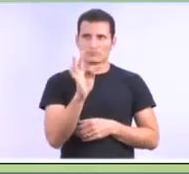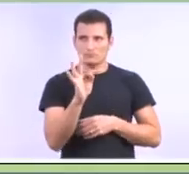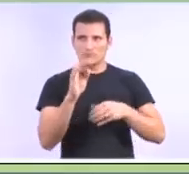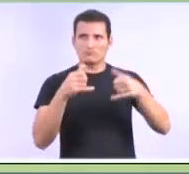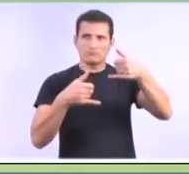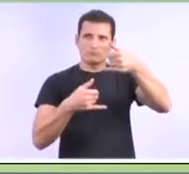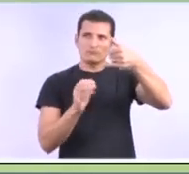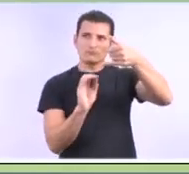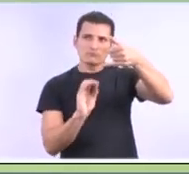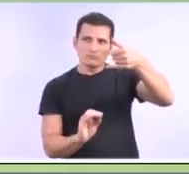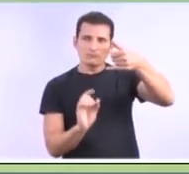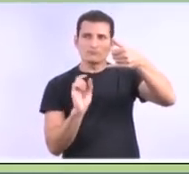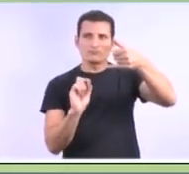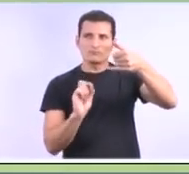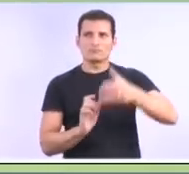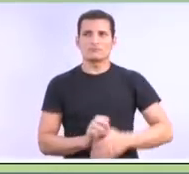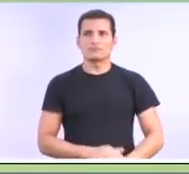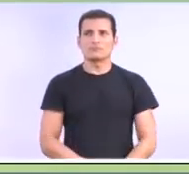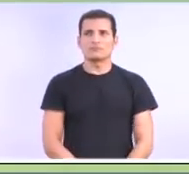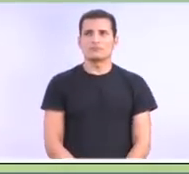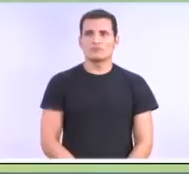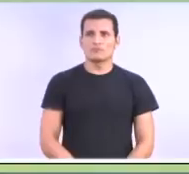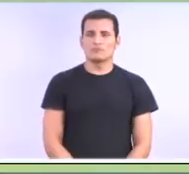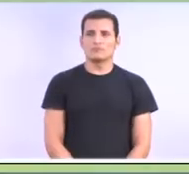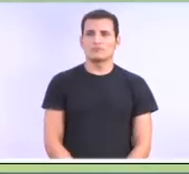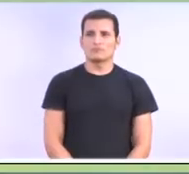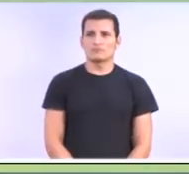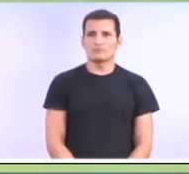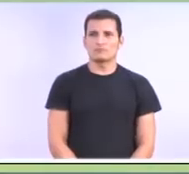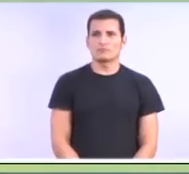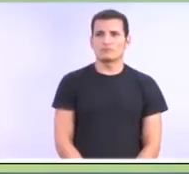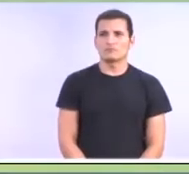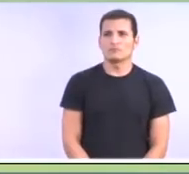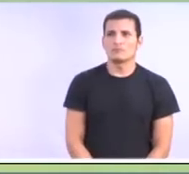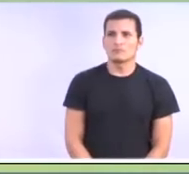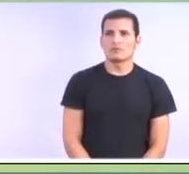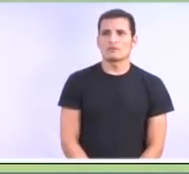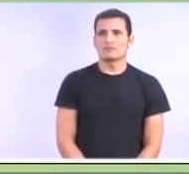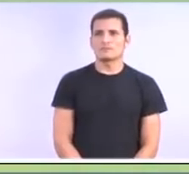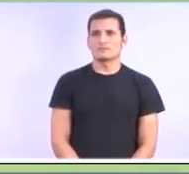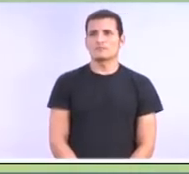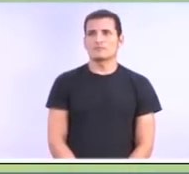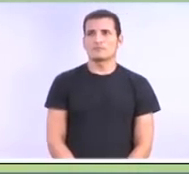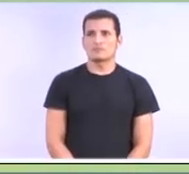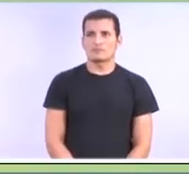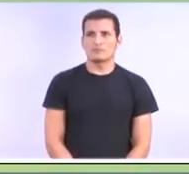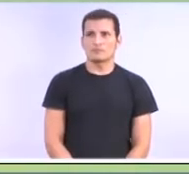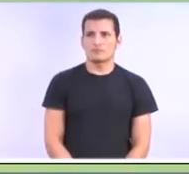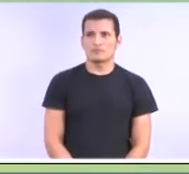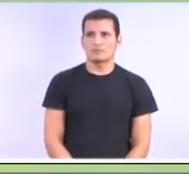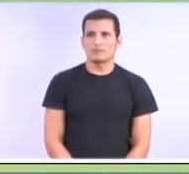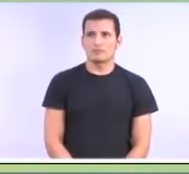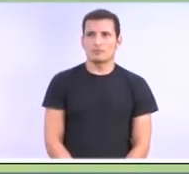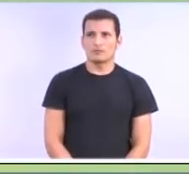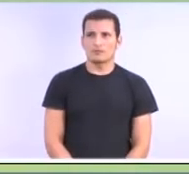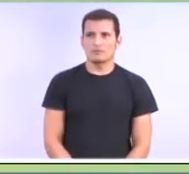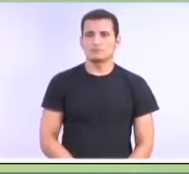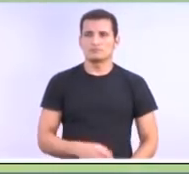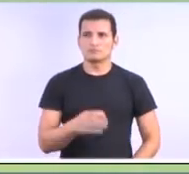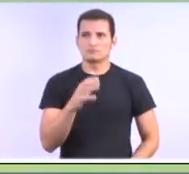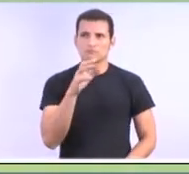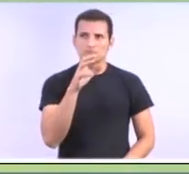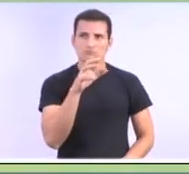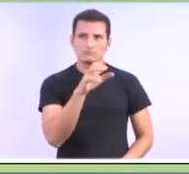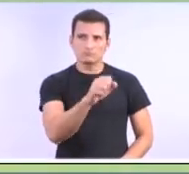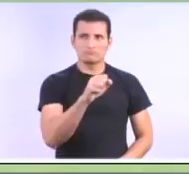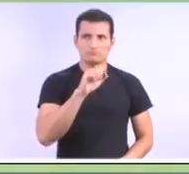ver? Essa é a estrutura, tá? Então, quando eu for querer buscar alguma informação aqui